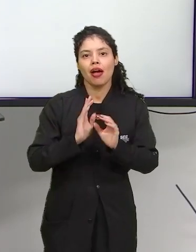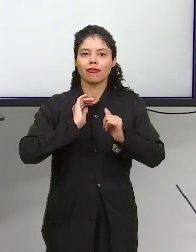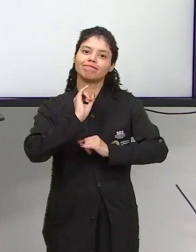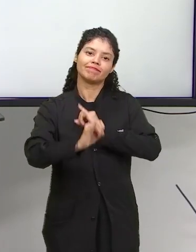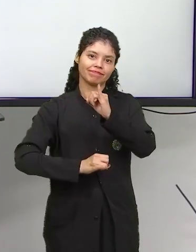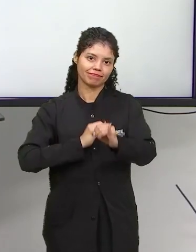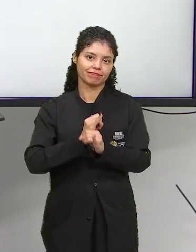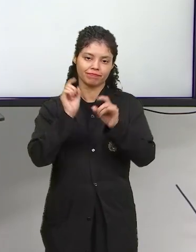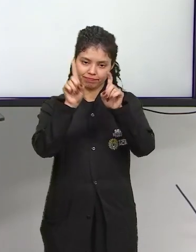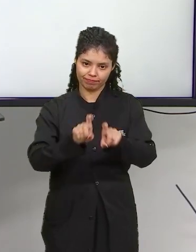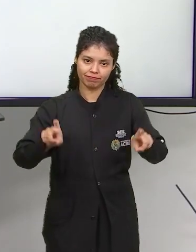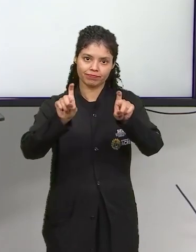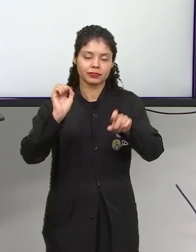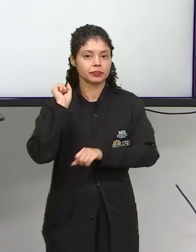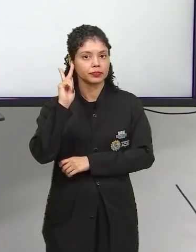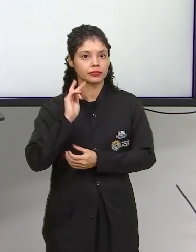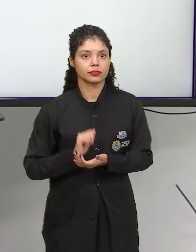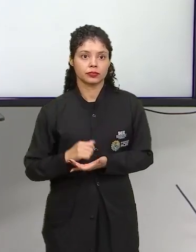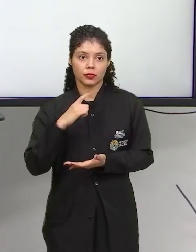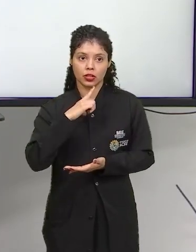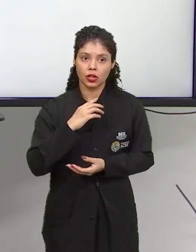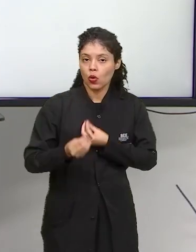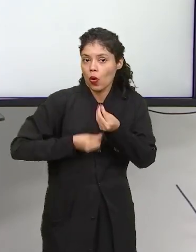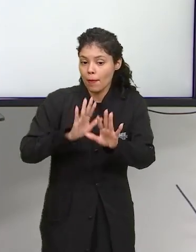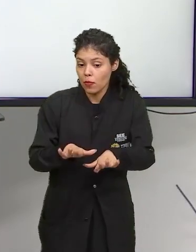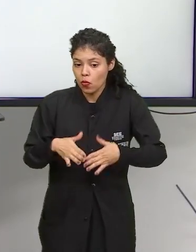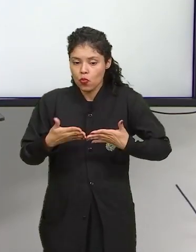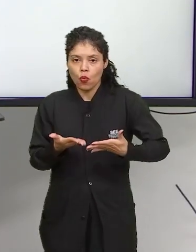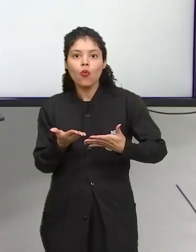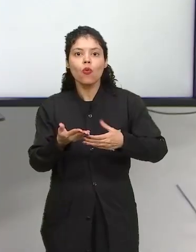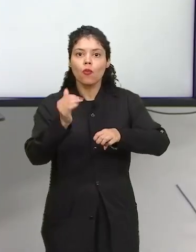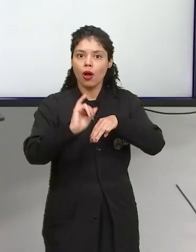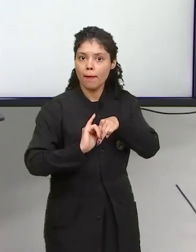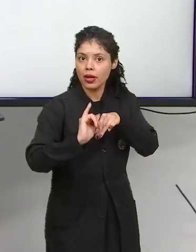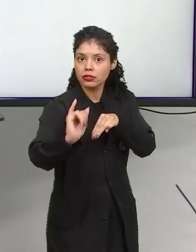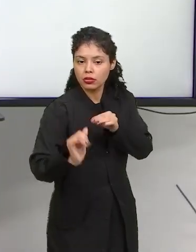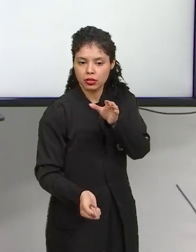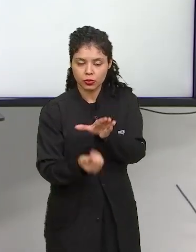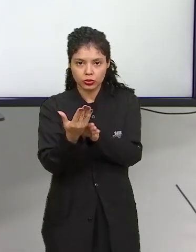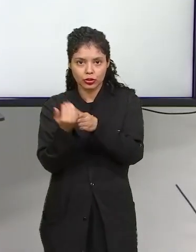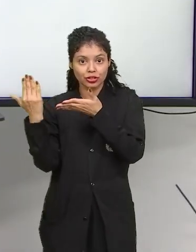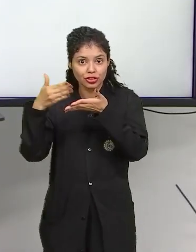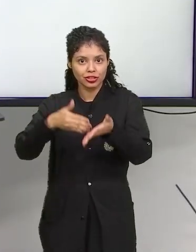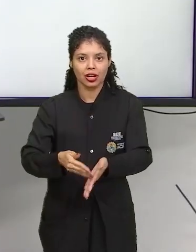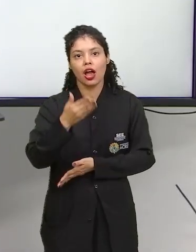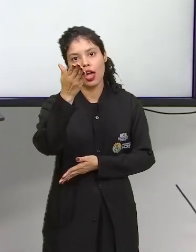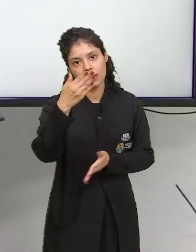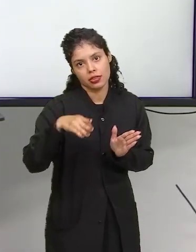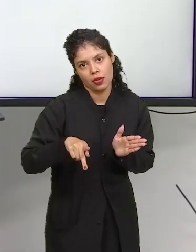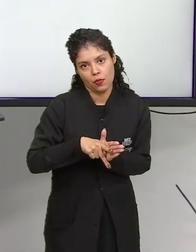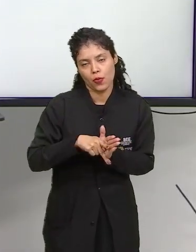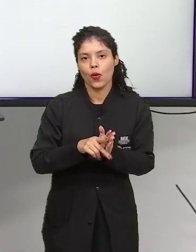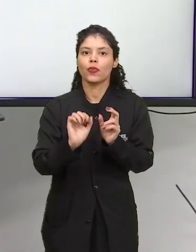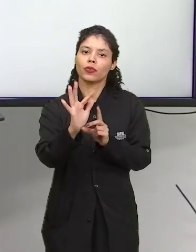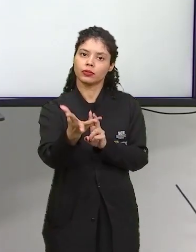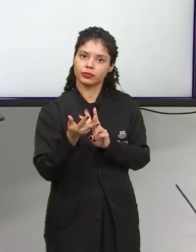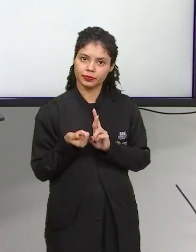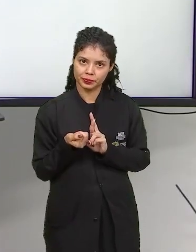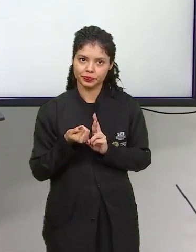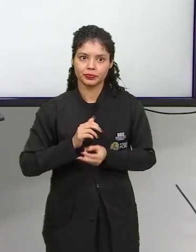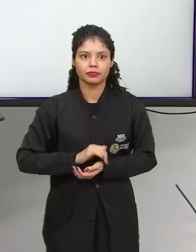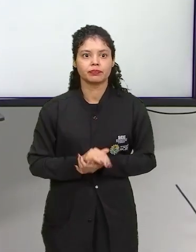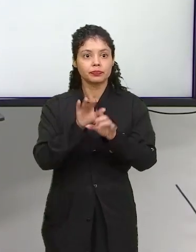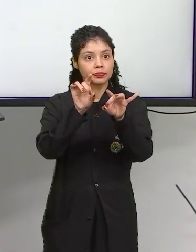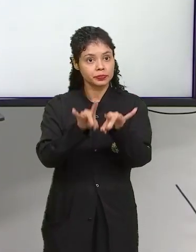seu computador. Ok? Então é o meio pelo qual a mensagem que está sendo produzida chega até o meu receptor.